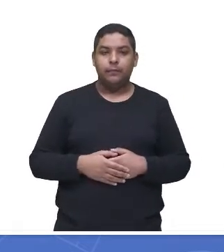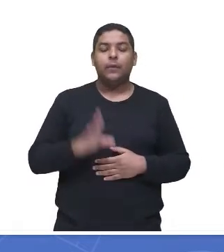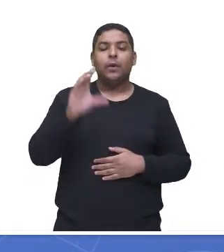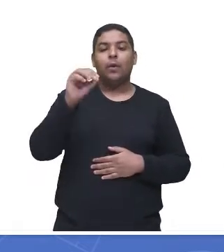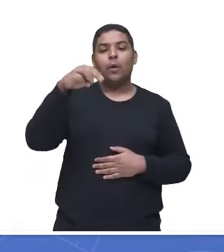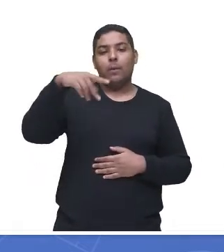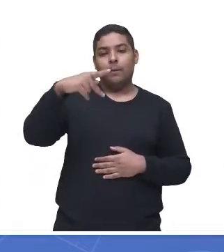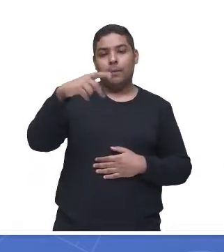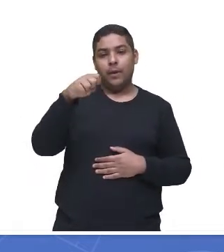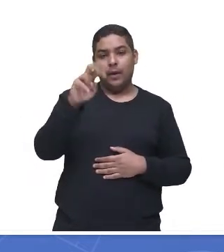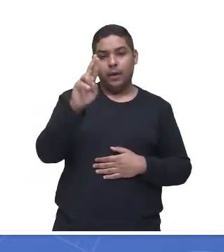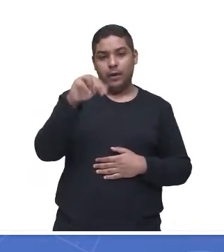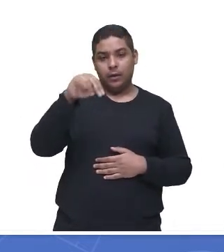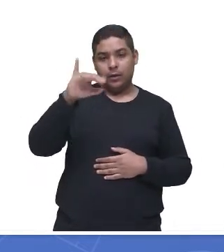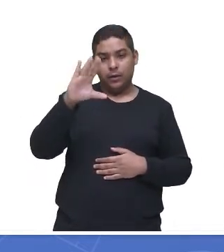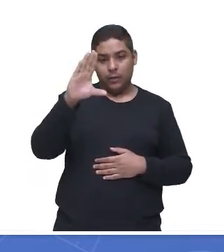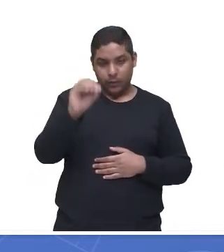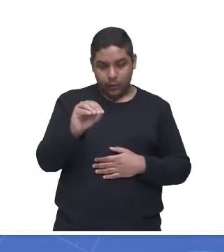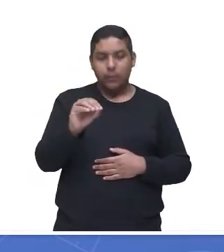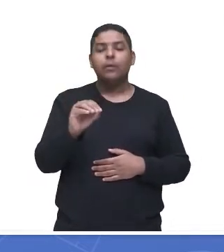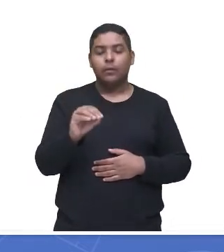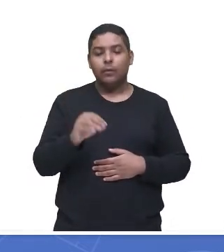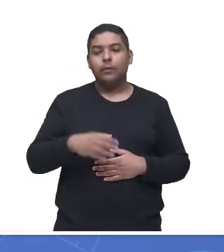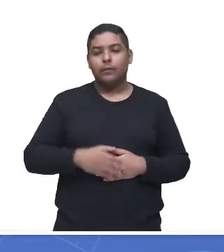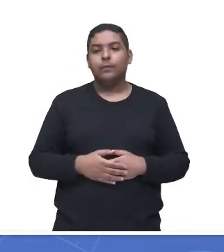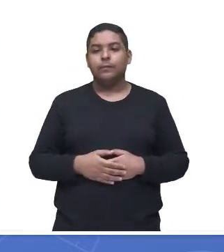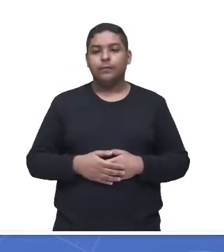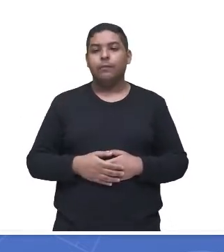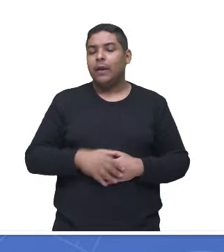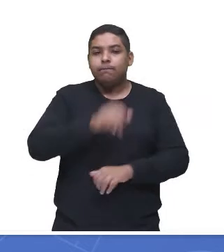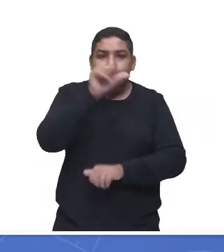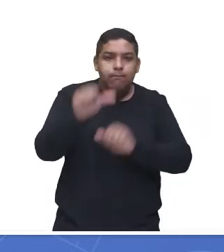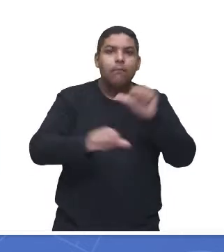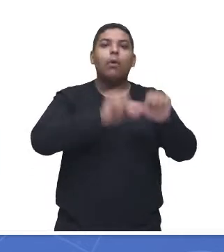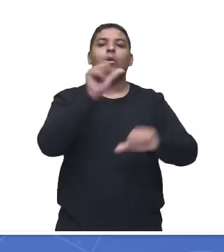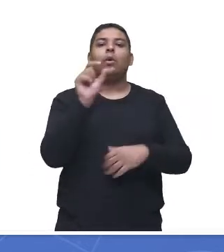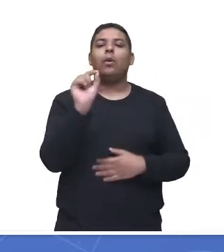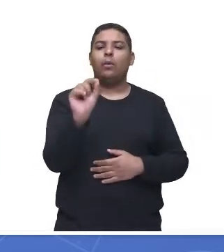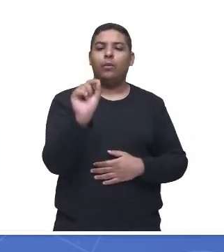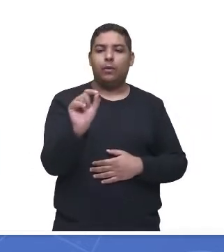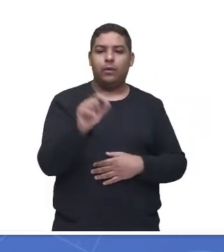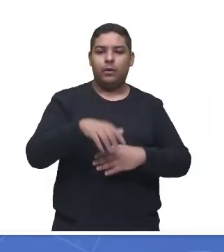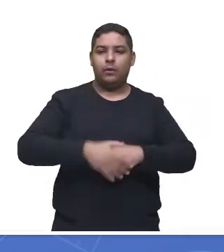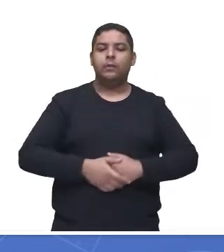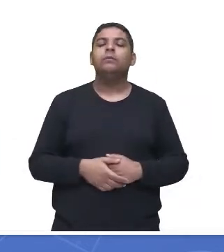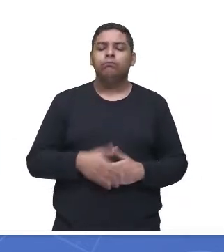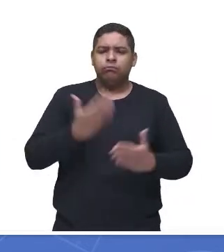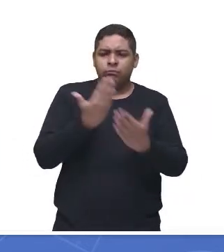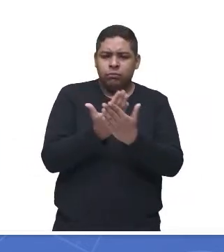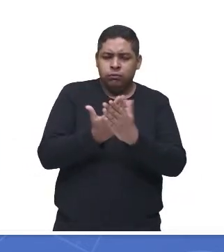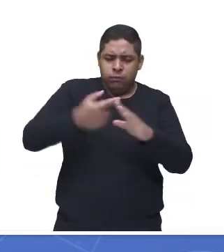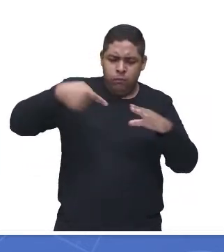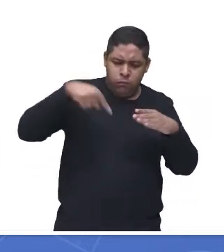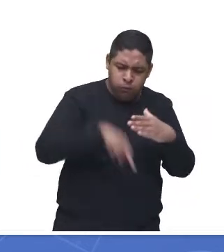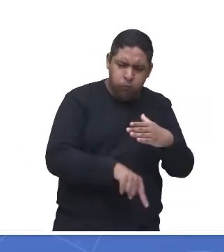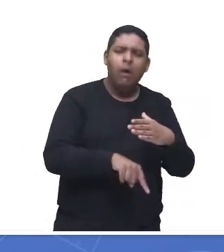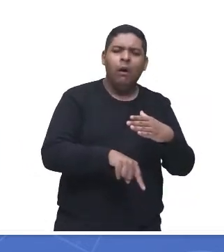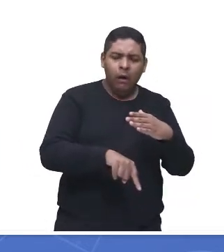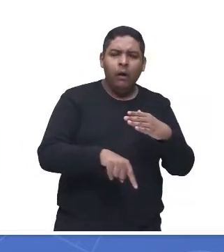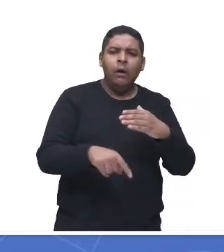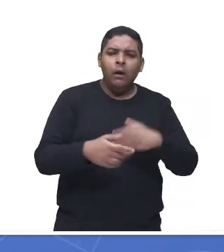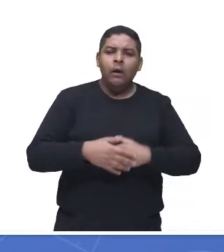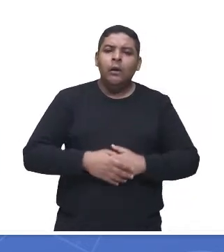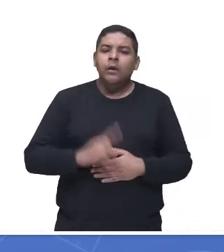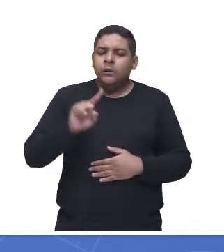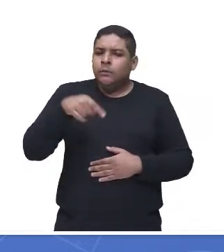Copérnico, Nicolau Copérnico. Ele foi que mudou, estudando, fazendo novos estudos, nova tecnologia, né, já 14 séculos